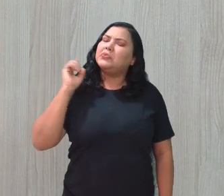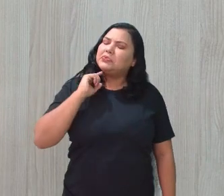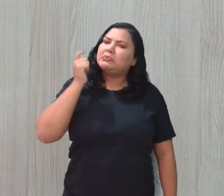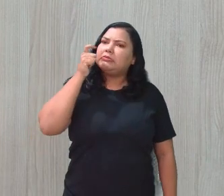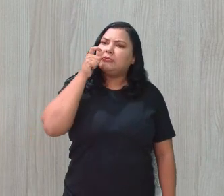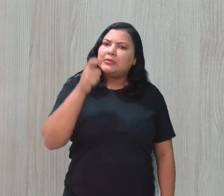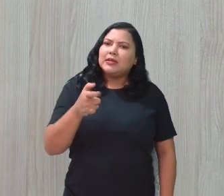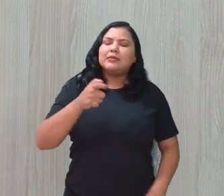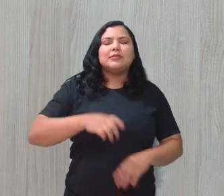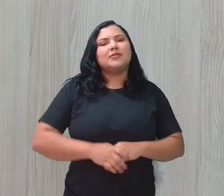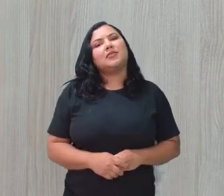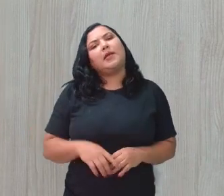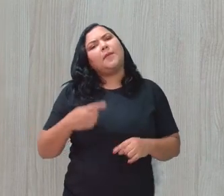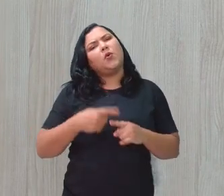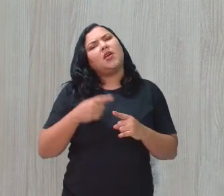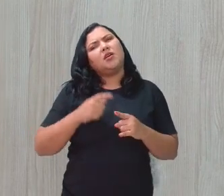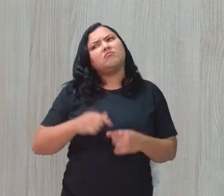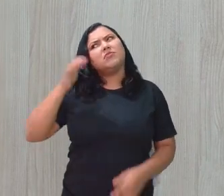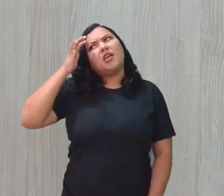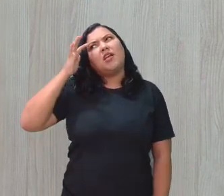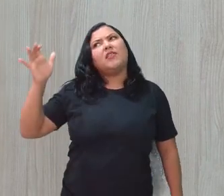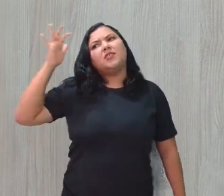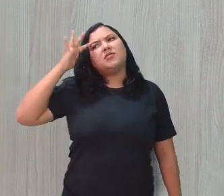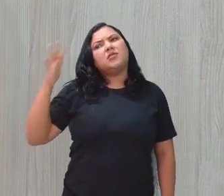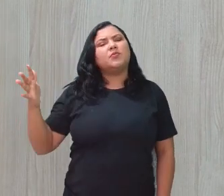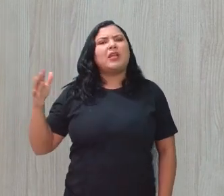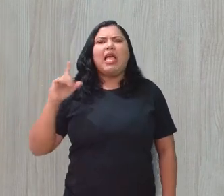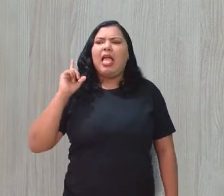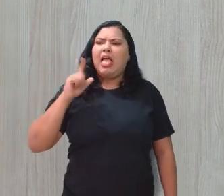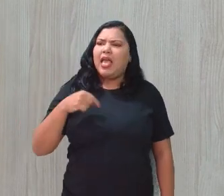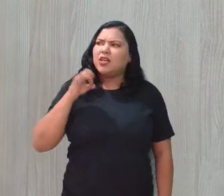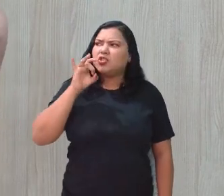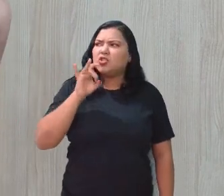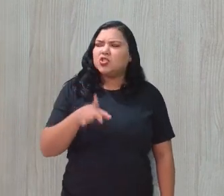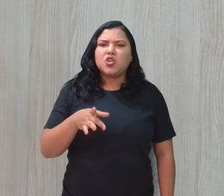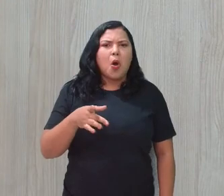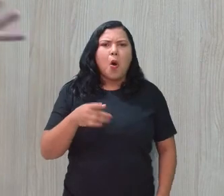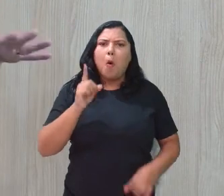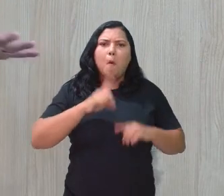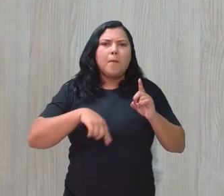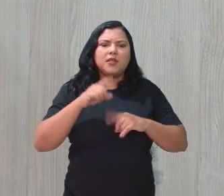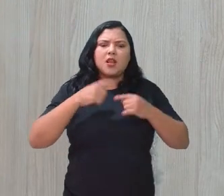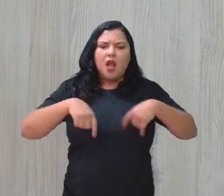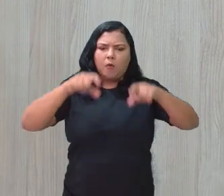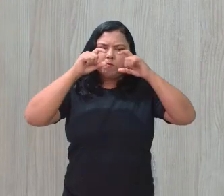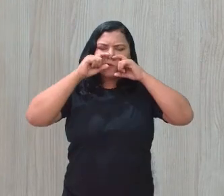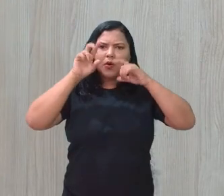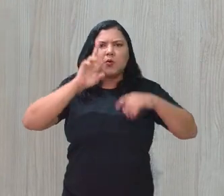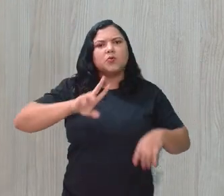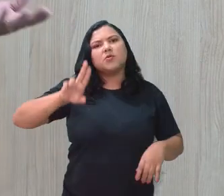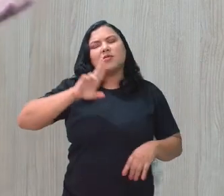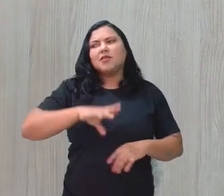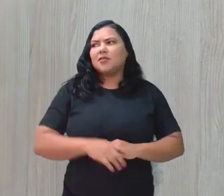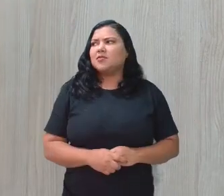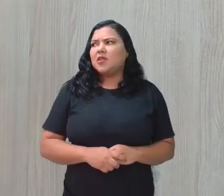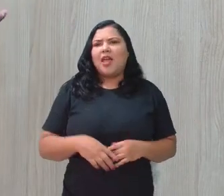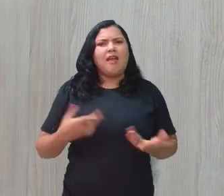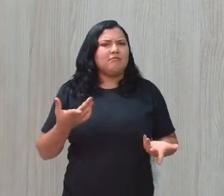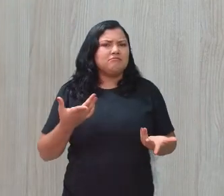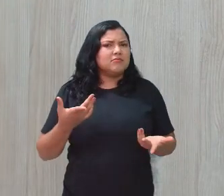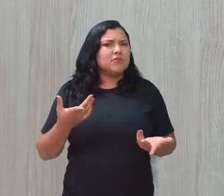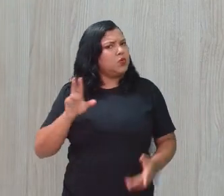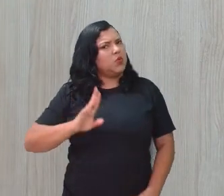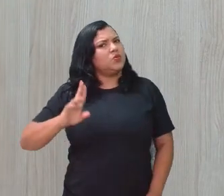porque ele fez a gente pensar, ora, é um simples objeto que está ali no nosso corpo, é um